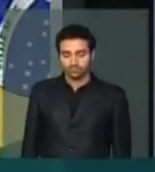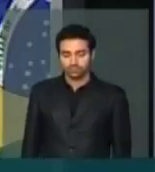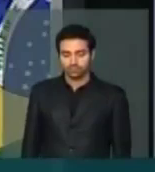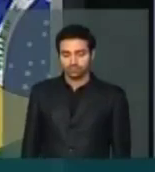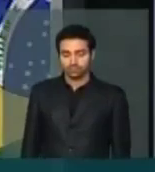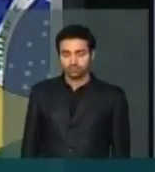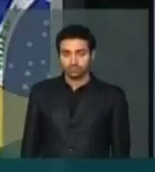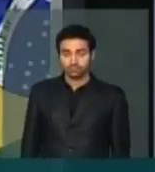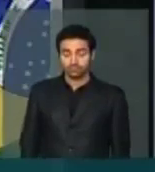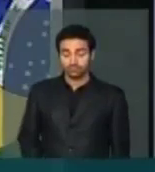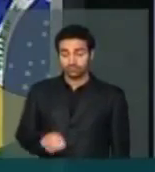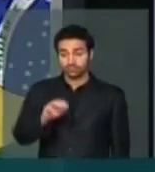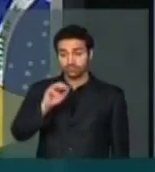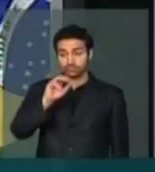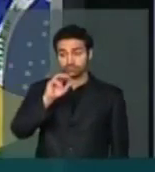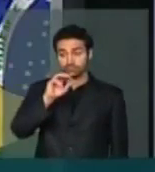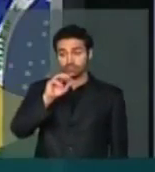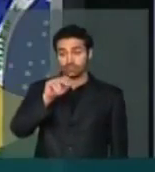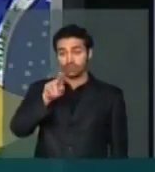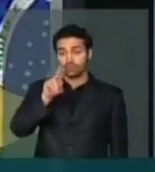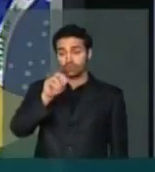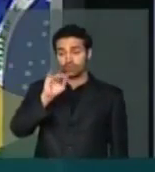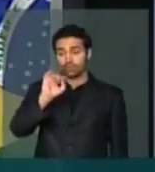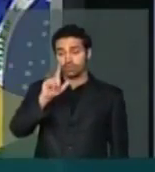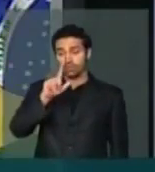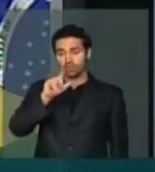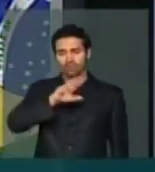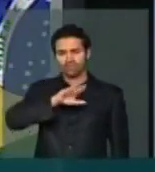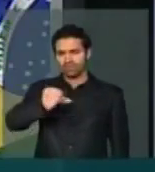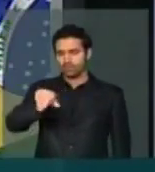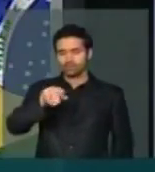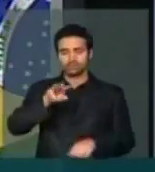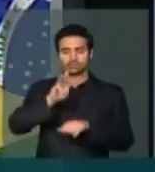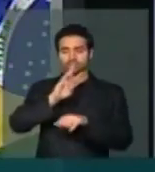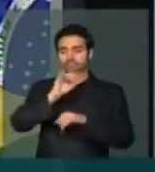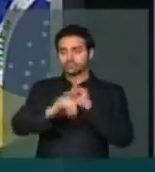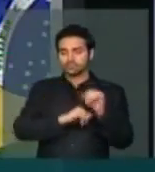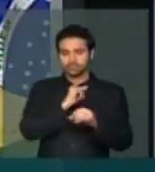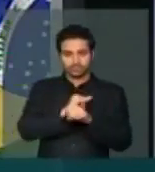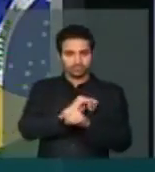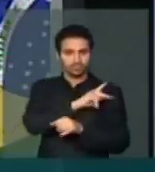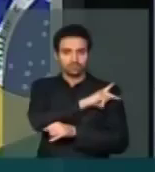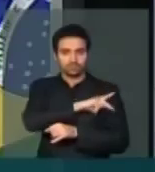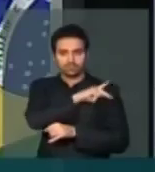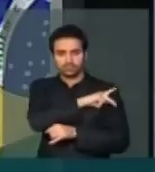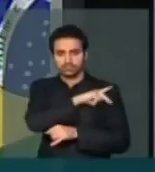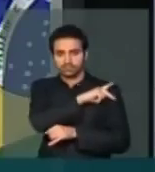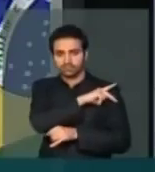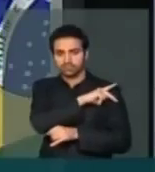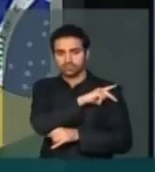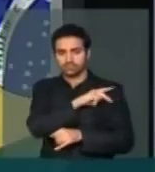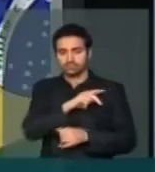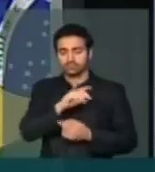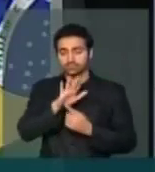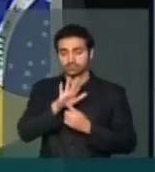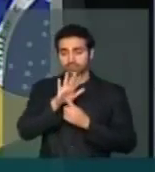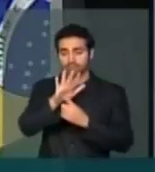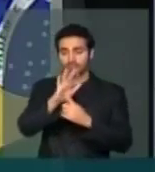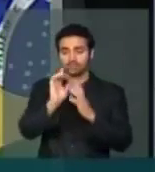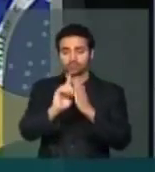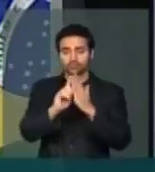O portal Olho, o UOL, vários portais do Piauí, a Zê, quase todos, trazem matéria